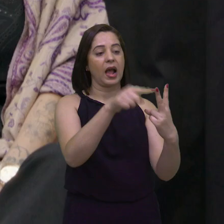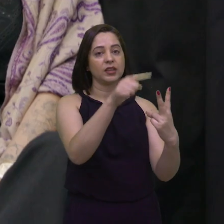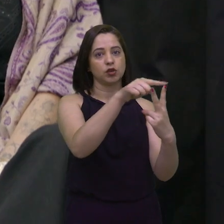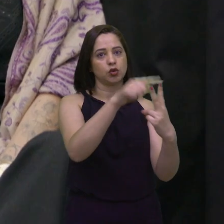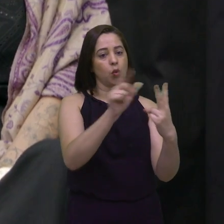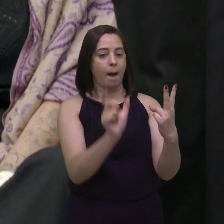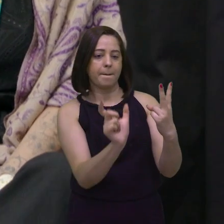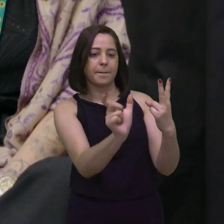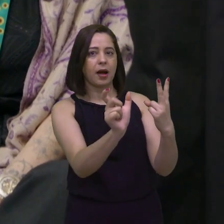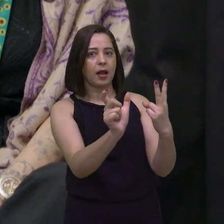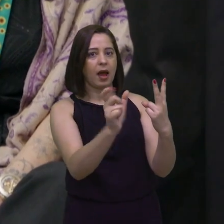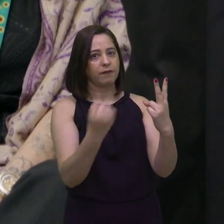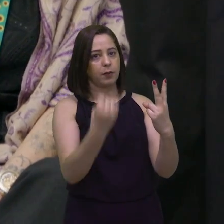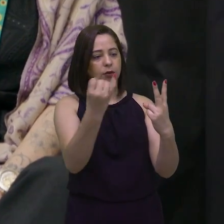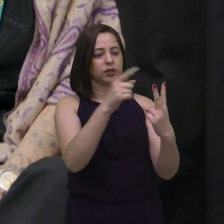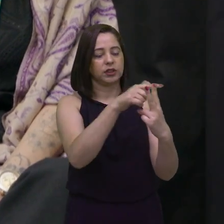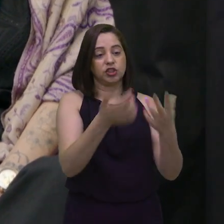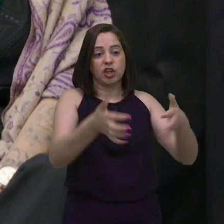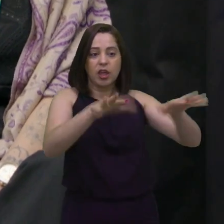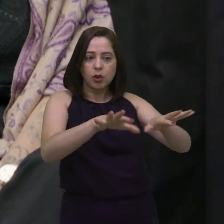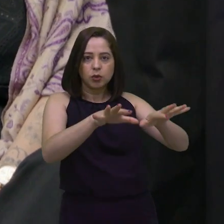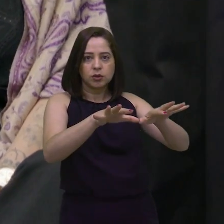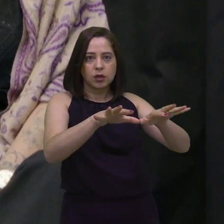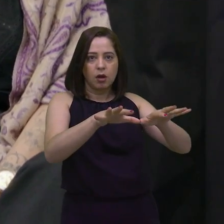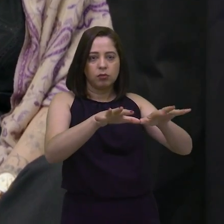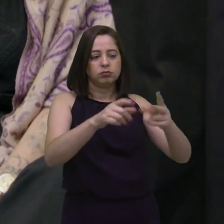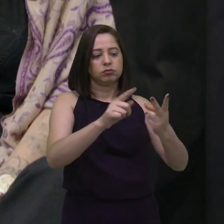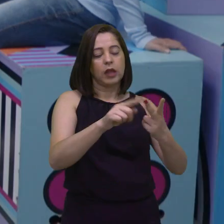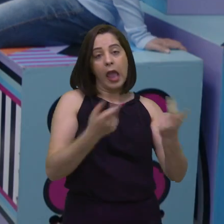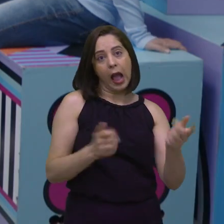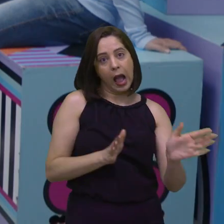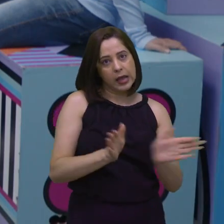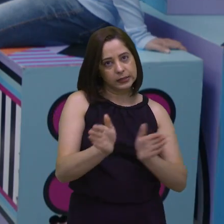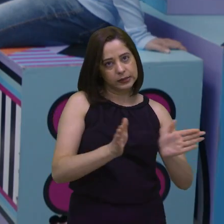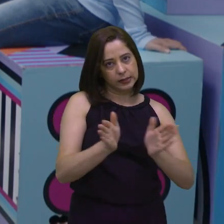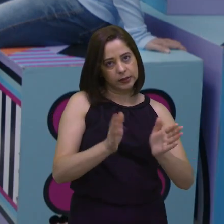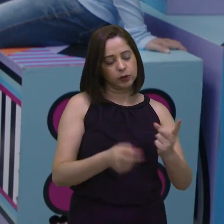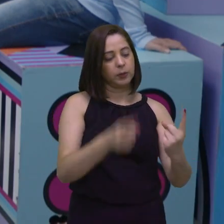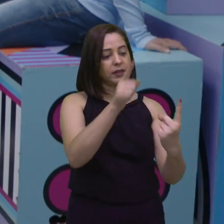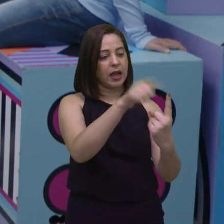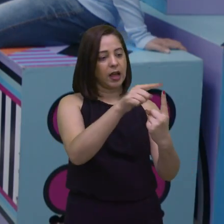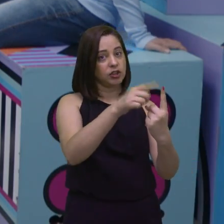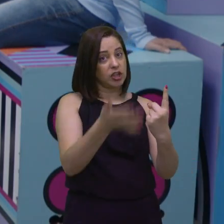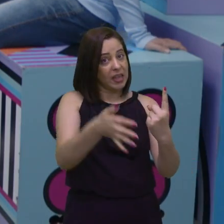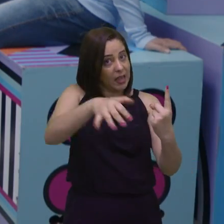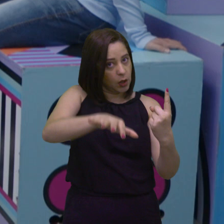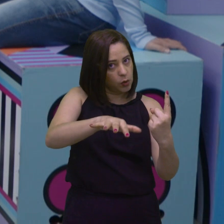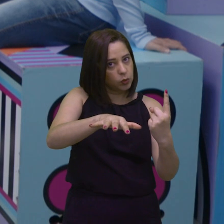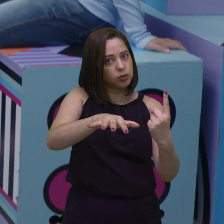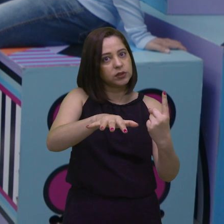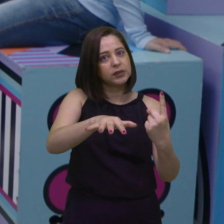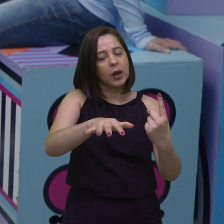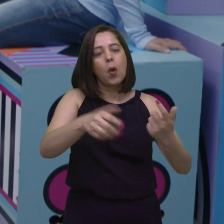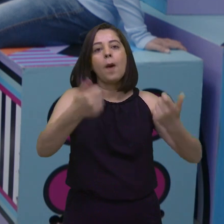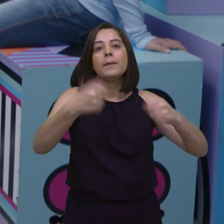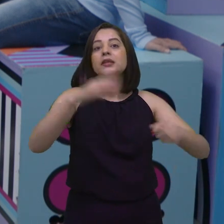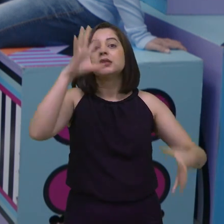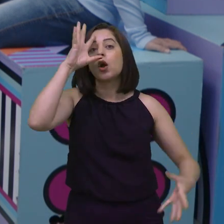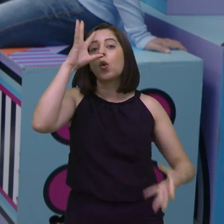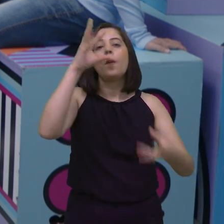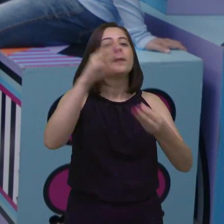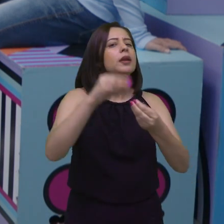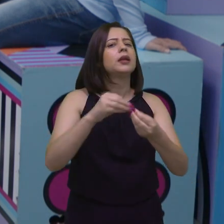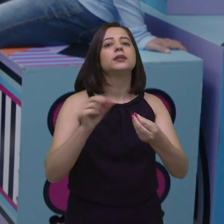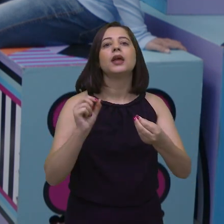As duas palavrinhas chaves é inclusão e acessibilidade, né? Quando a gente fala sobre inclusão, a gente precisa